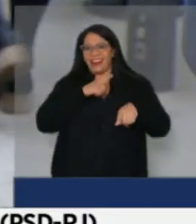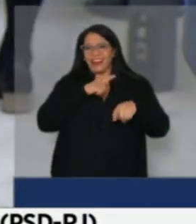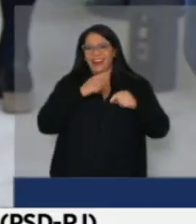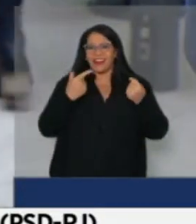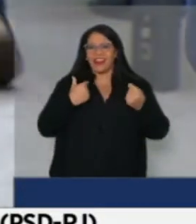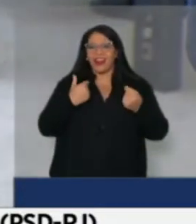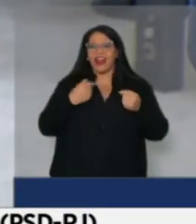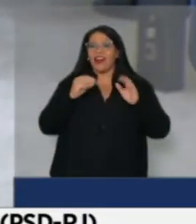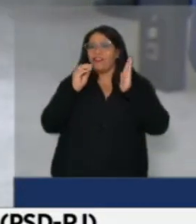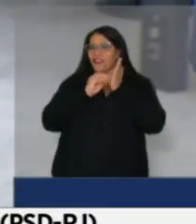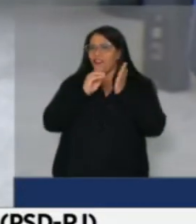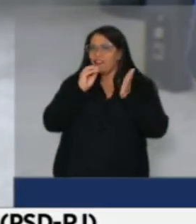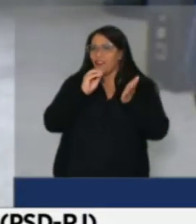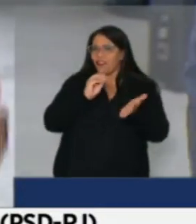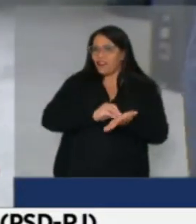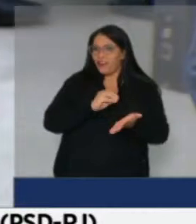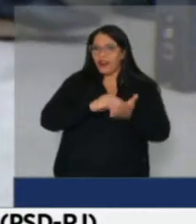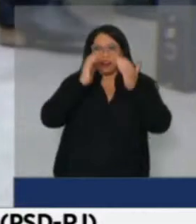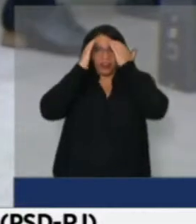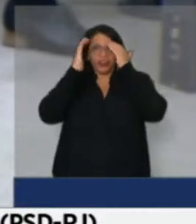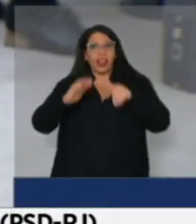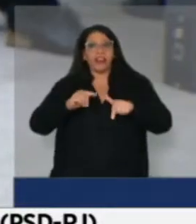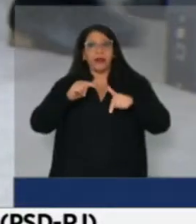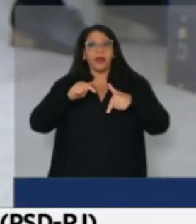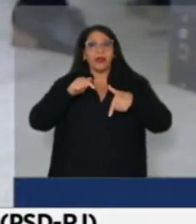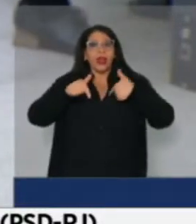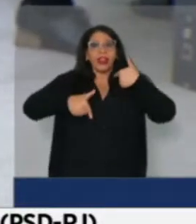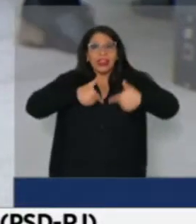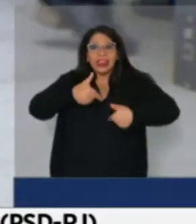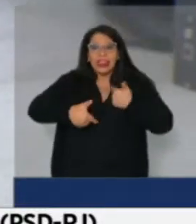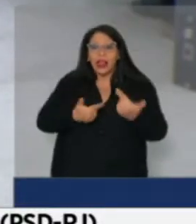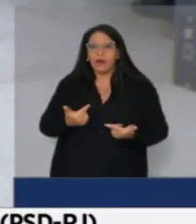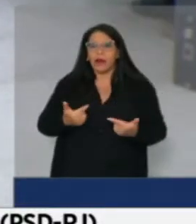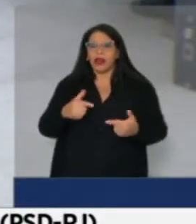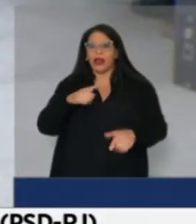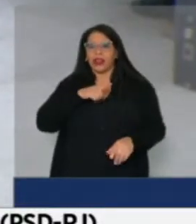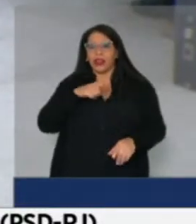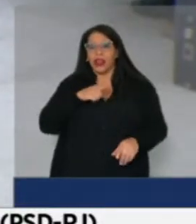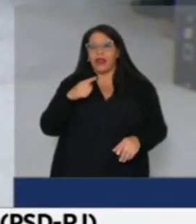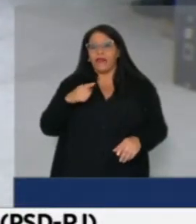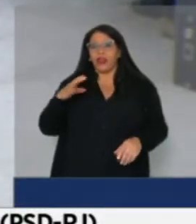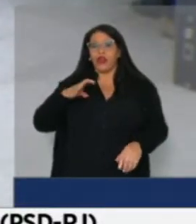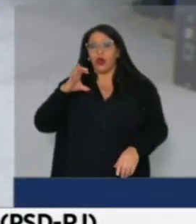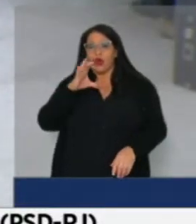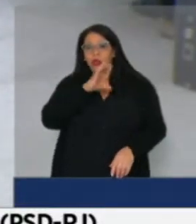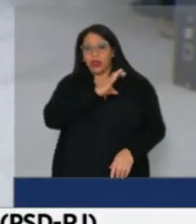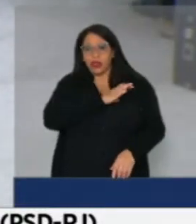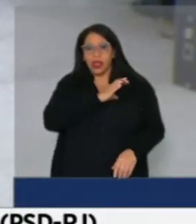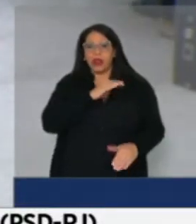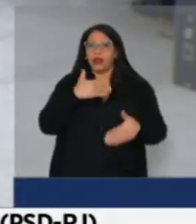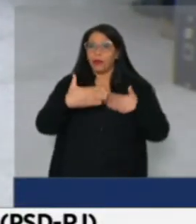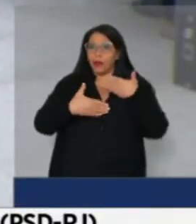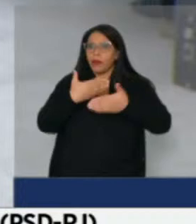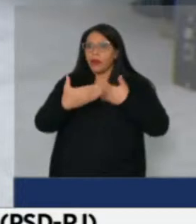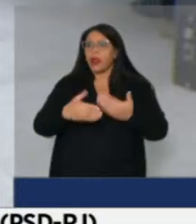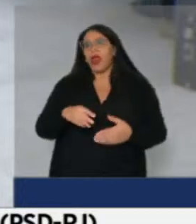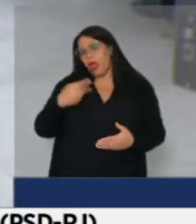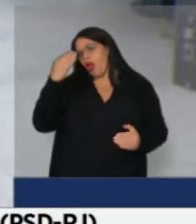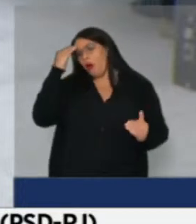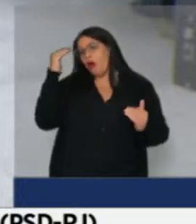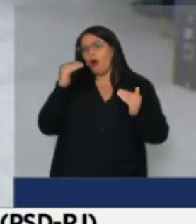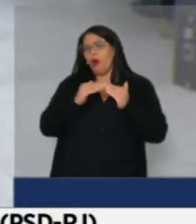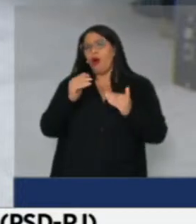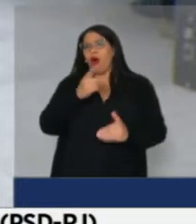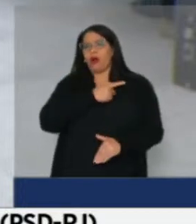desprestígio para todo um trabalho que ocorreu no âmbito daquele Conselho na instrução do processo. Eu até concordo com Vossa